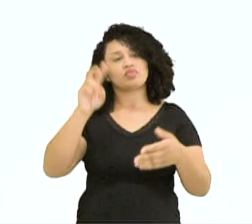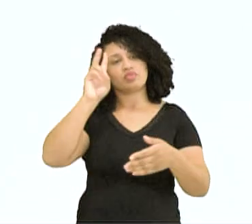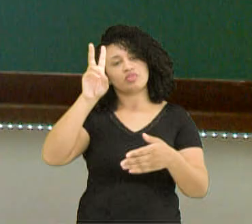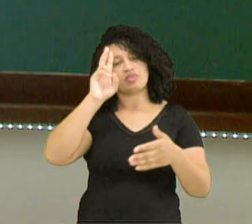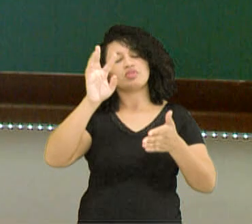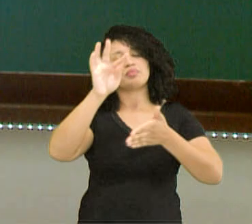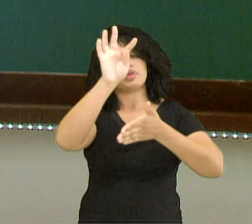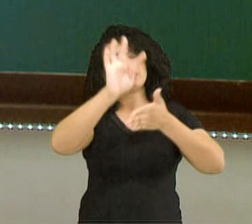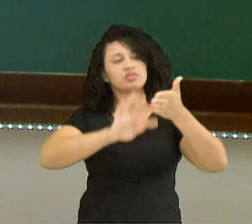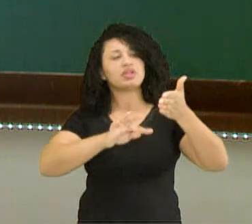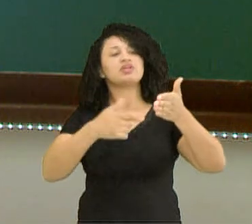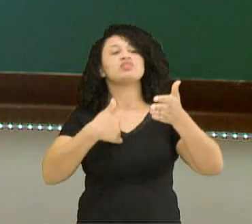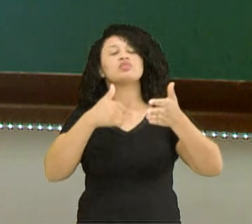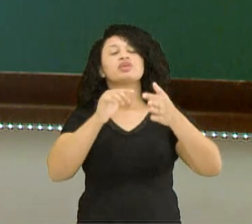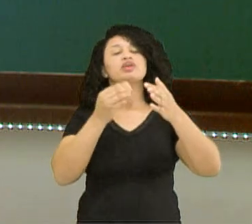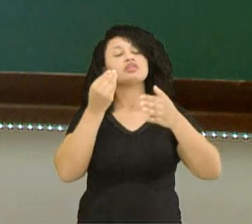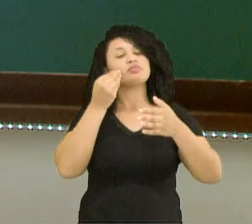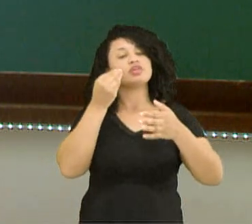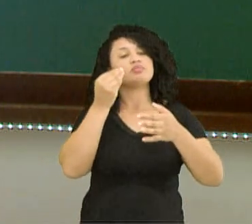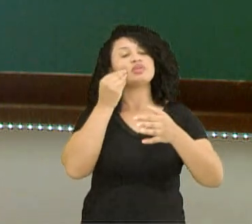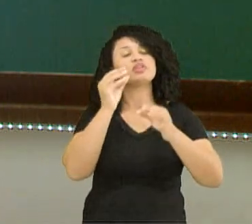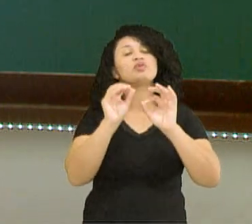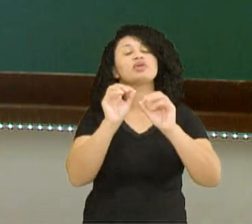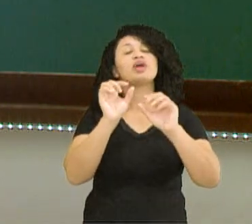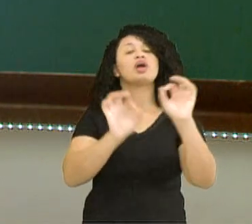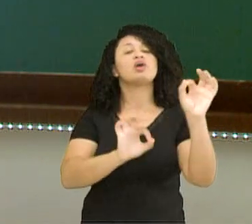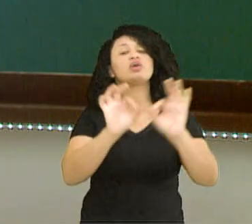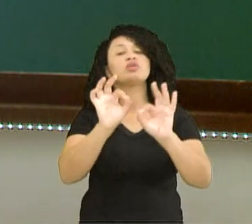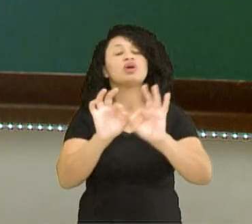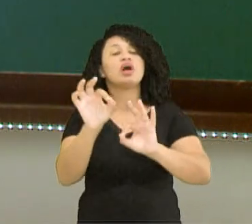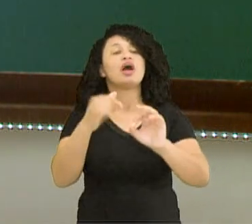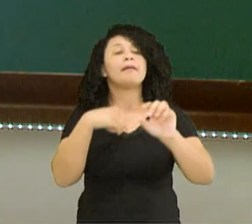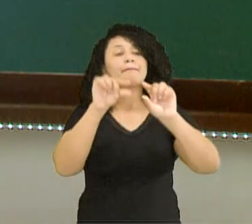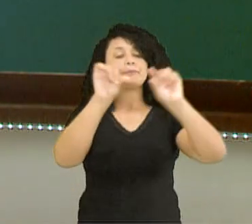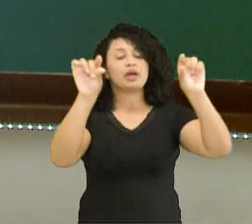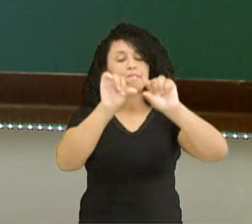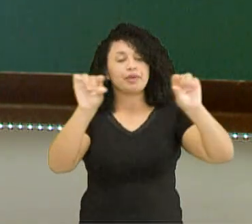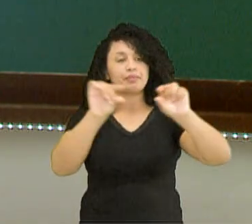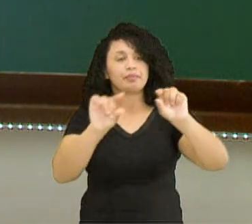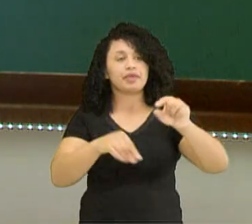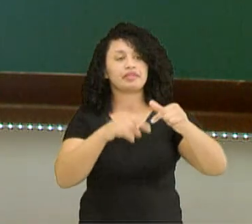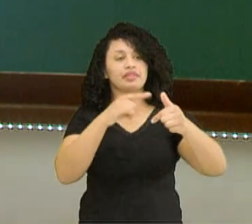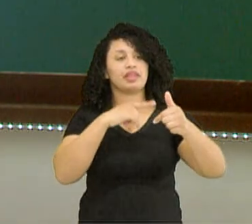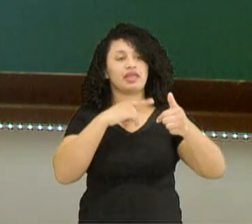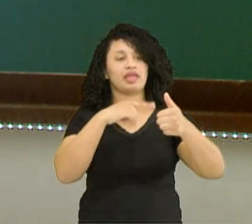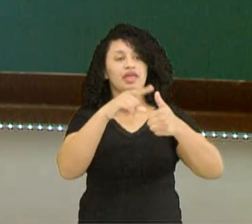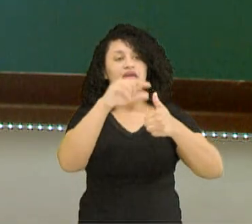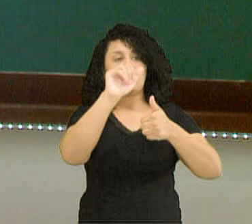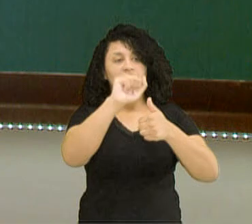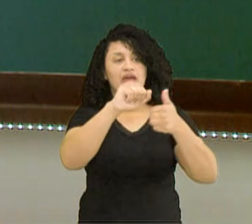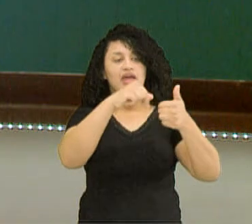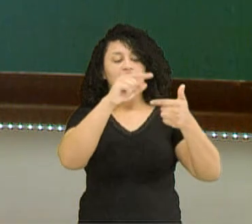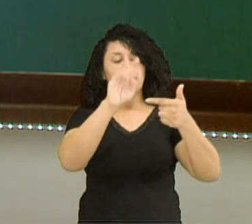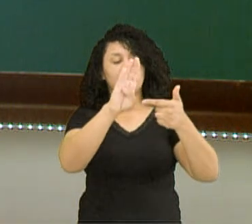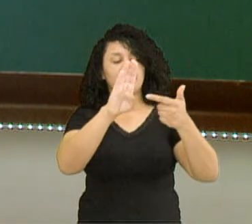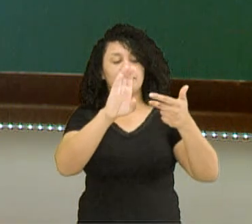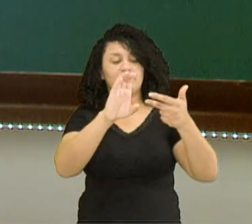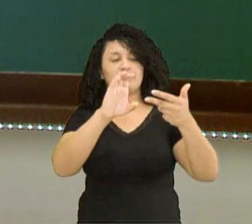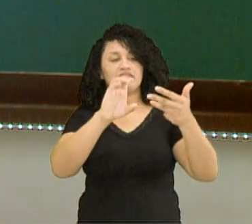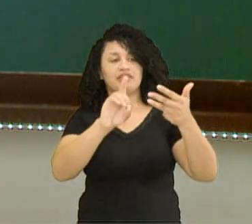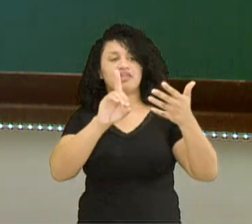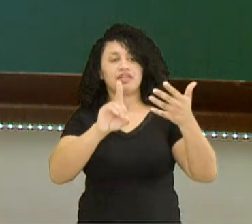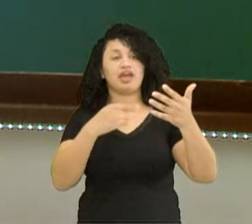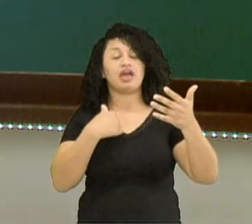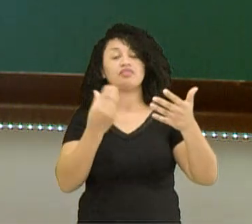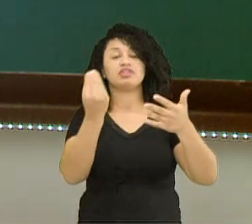do texto e vai procurar, vamos ver onde que estavam essas partes aqui, tá? Então a gente vai usar o número 1, 2 ou